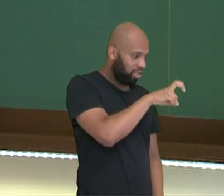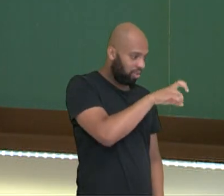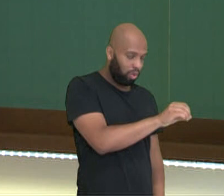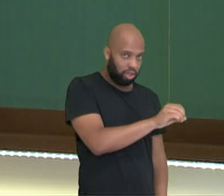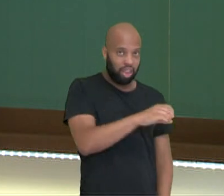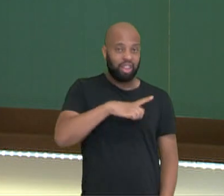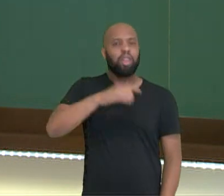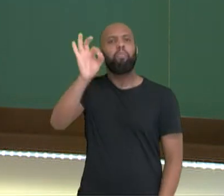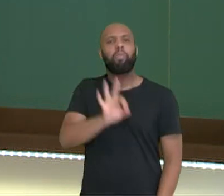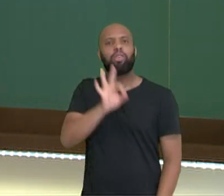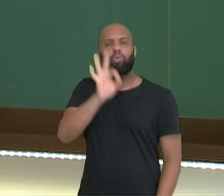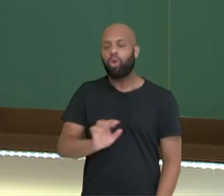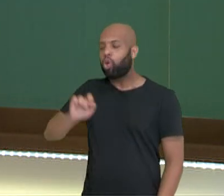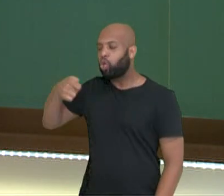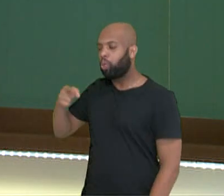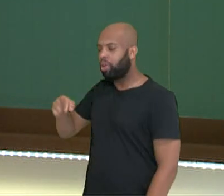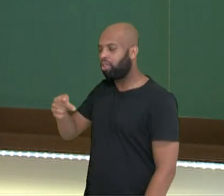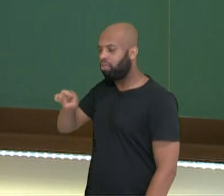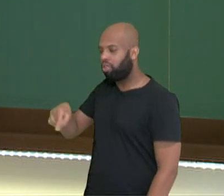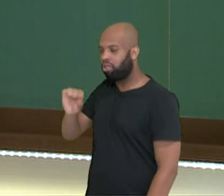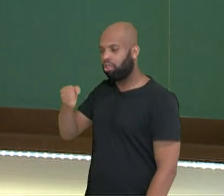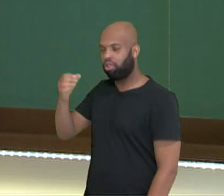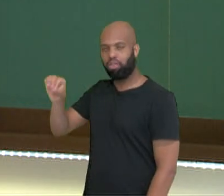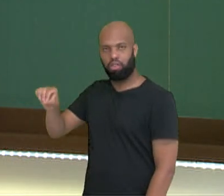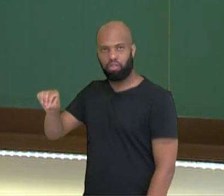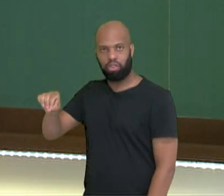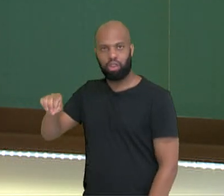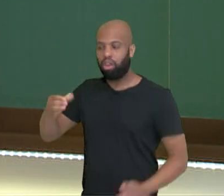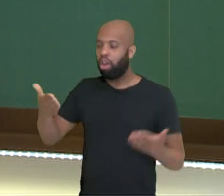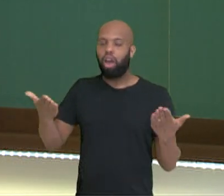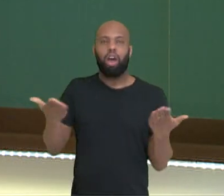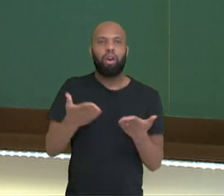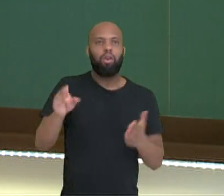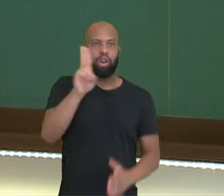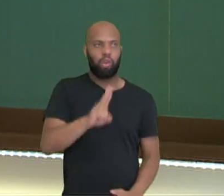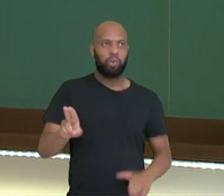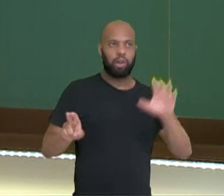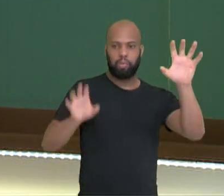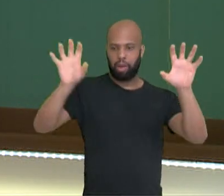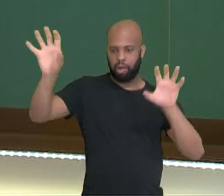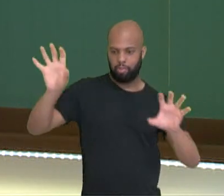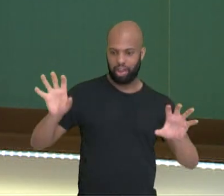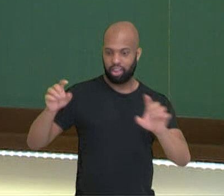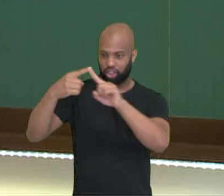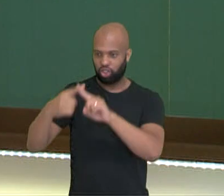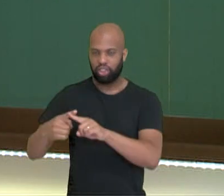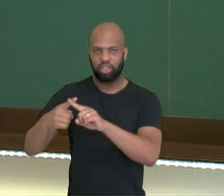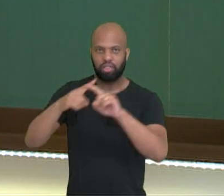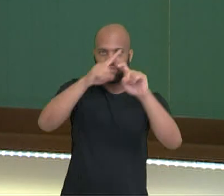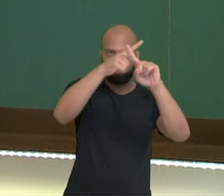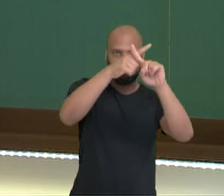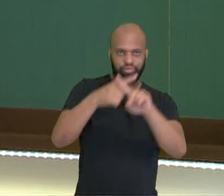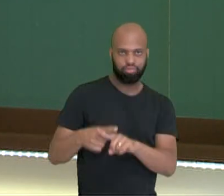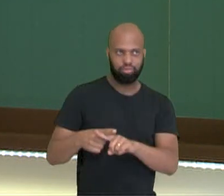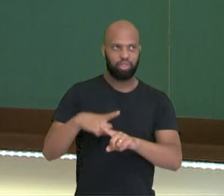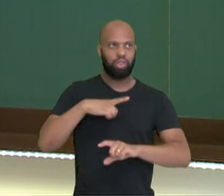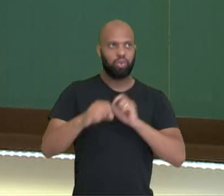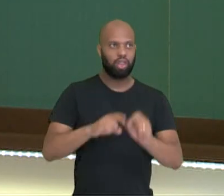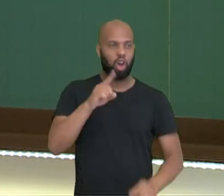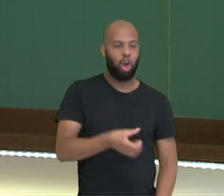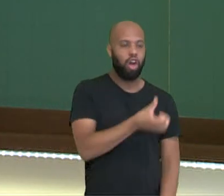6,50? Aqui a gente vai fazer usando regra de 3, tá? Olha só, R$ 6,50, que é o valor inicial,